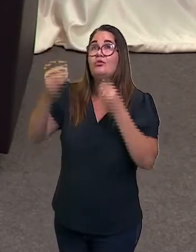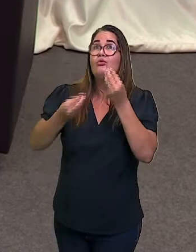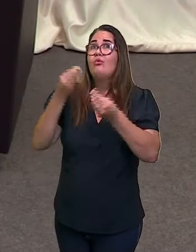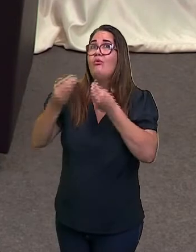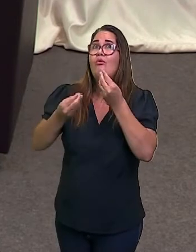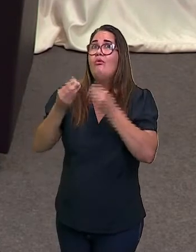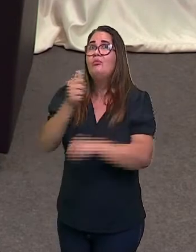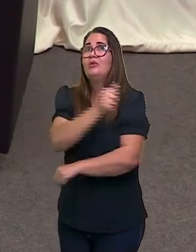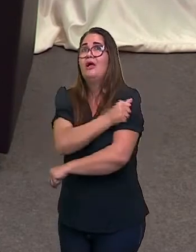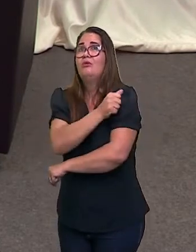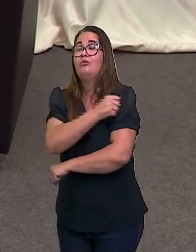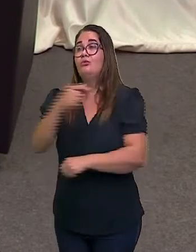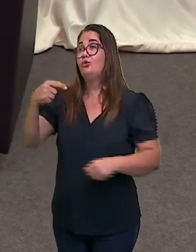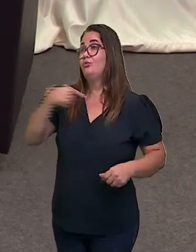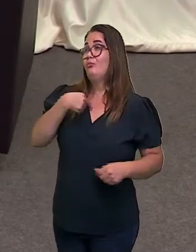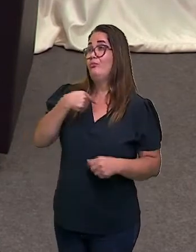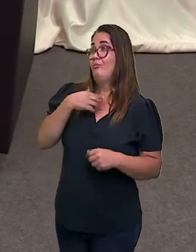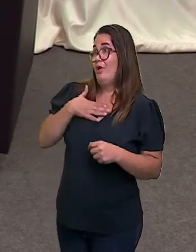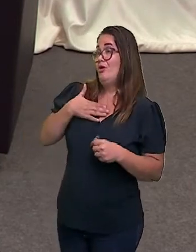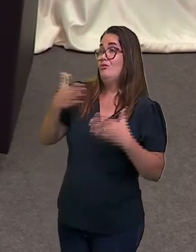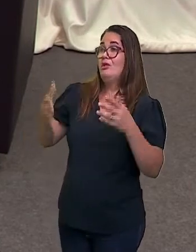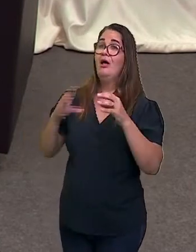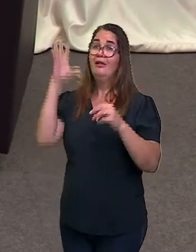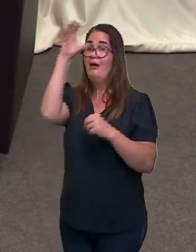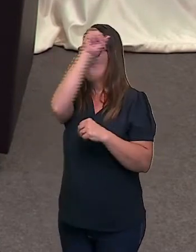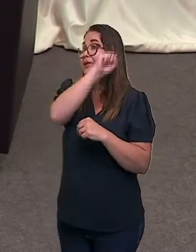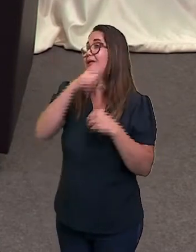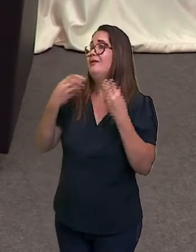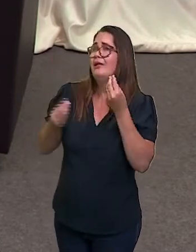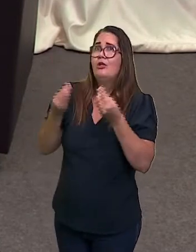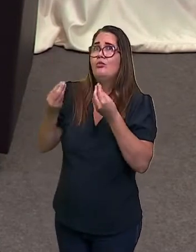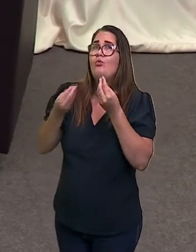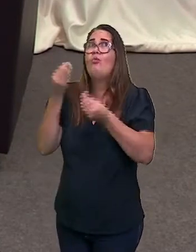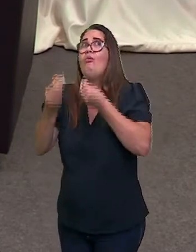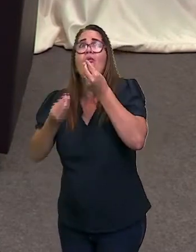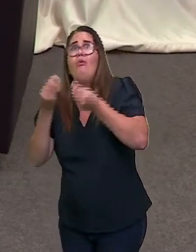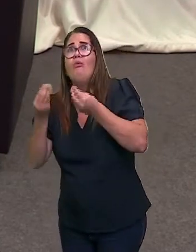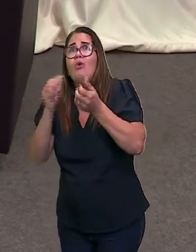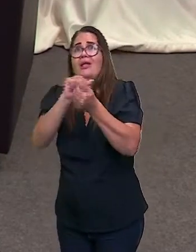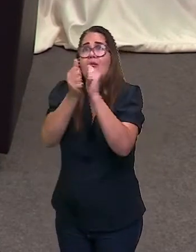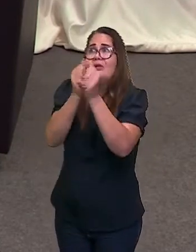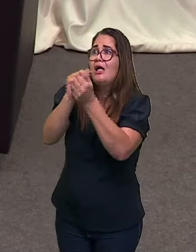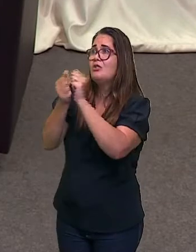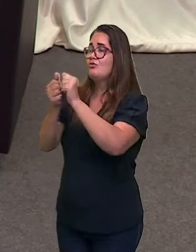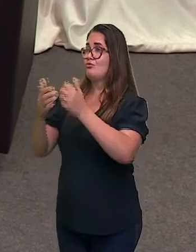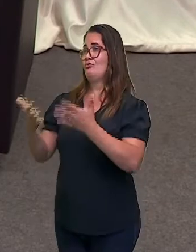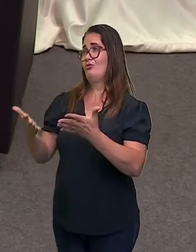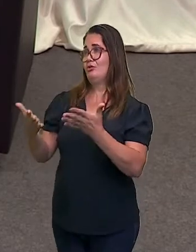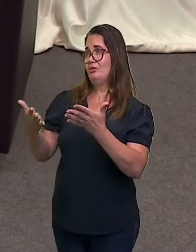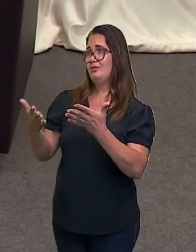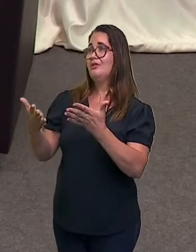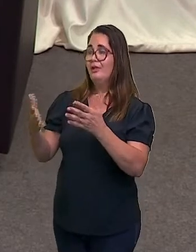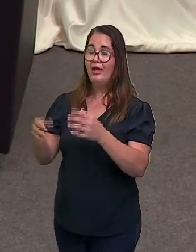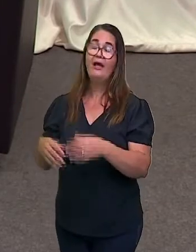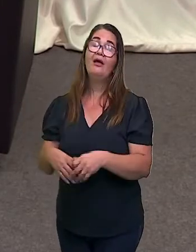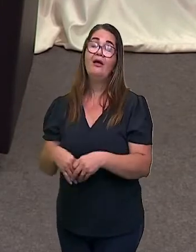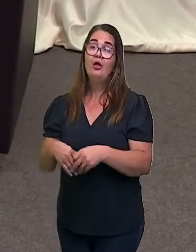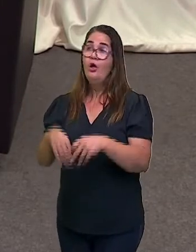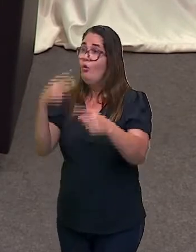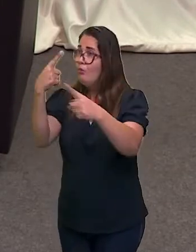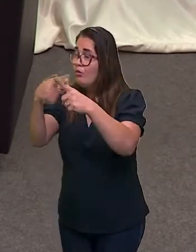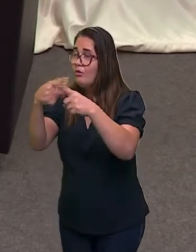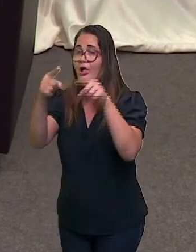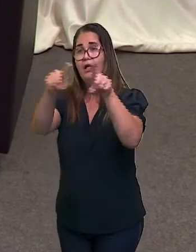alunos conseguissem 100%, como a gente ousa na sala de aula, né?